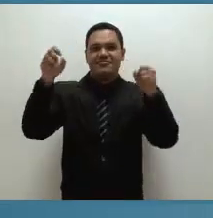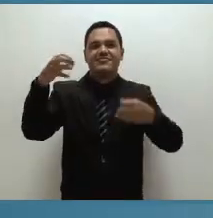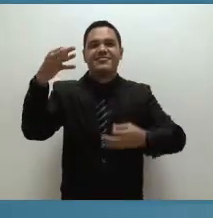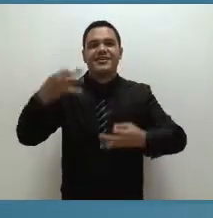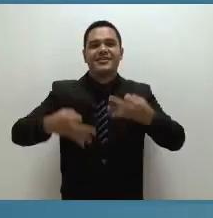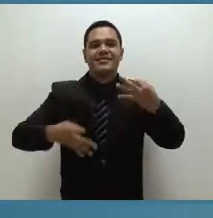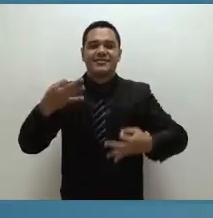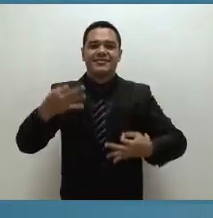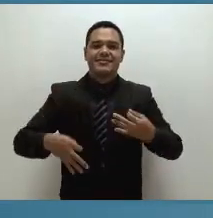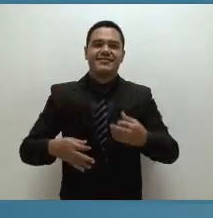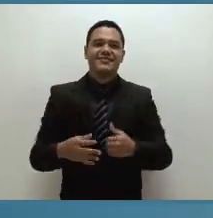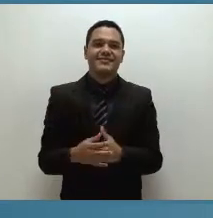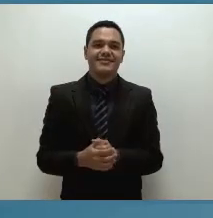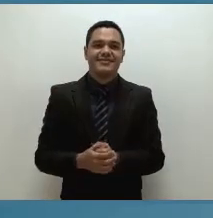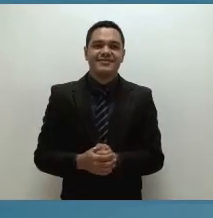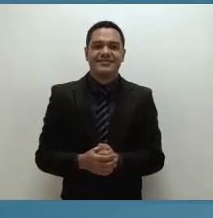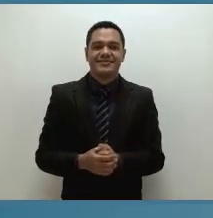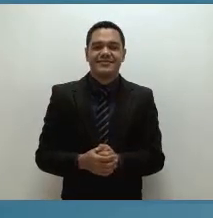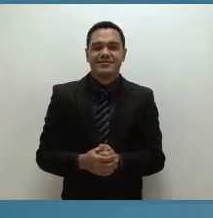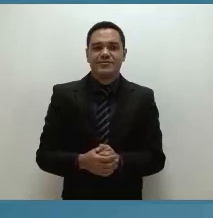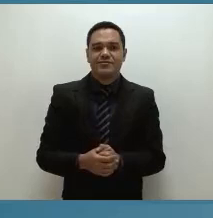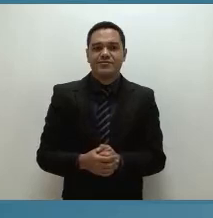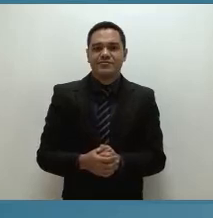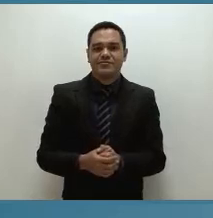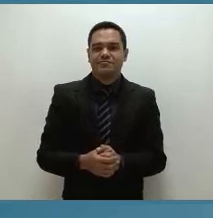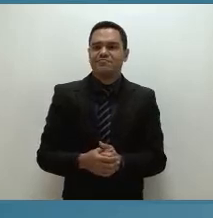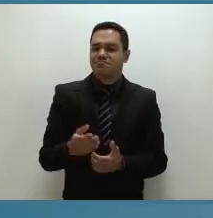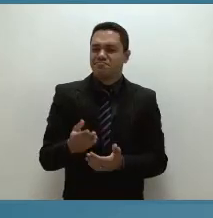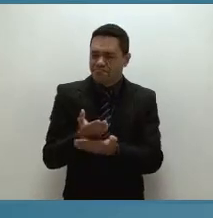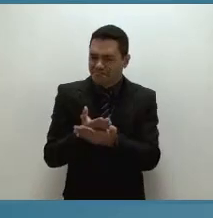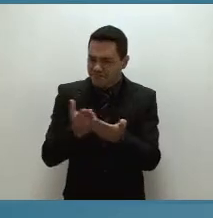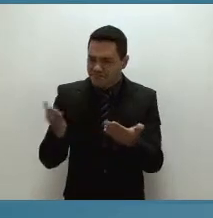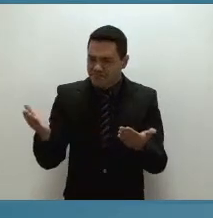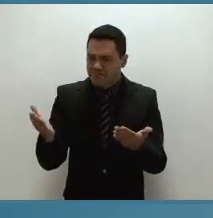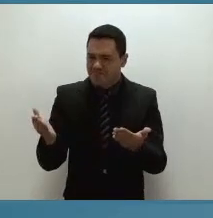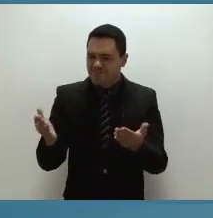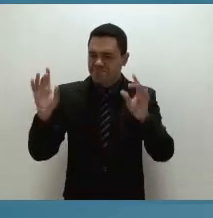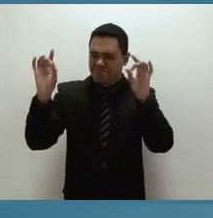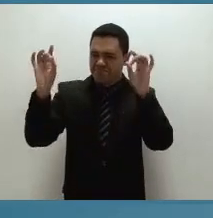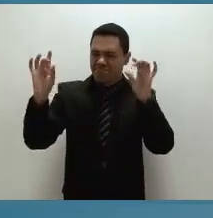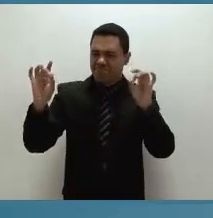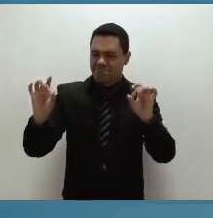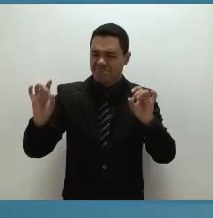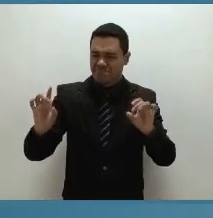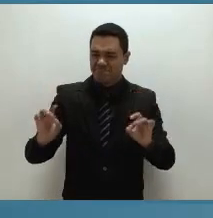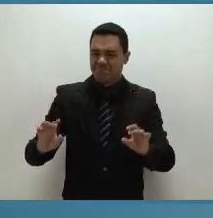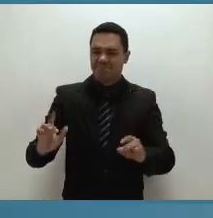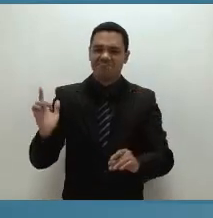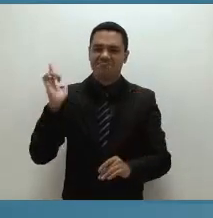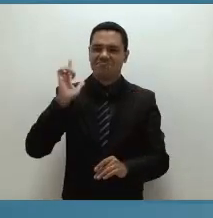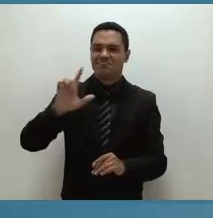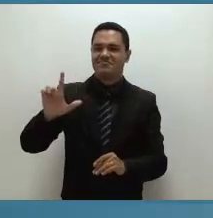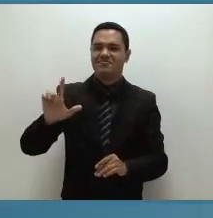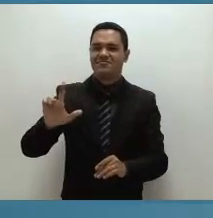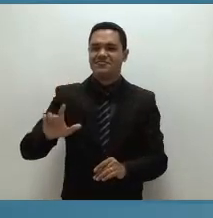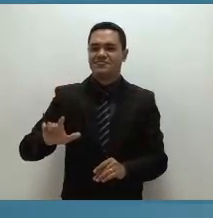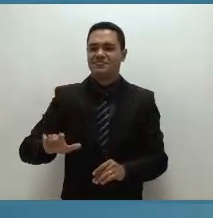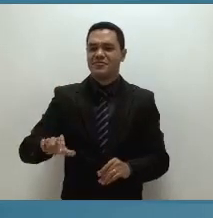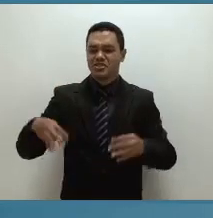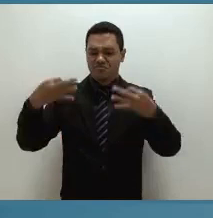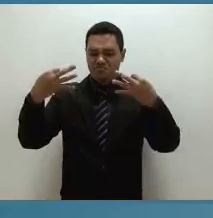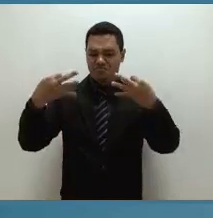Justiça. Tenho certeza que exercerão um papel com um brilhantismo, né, e com a